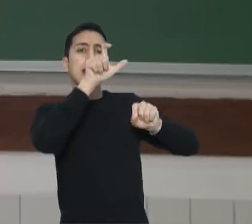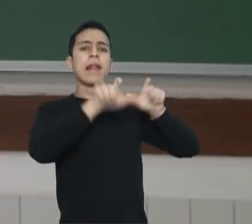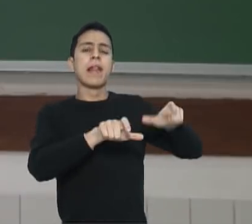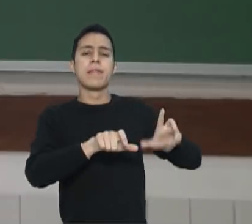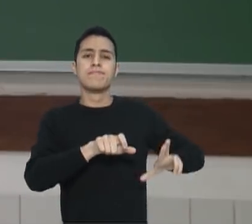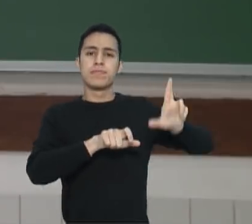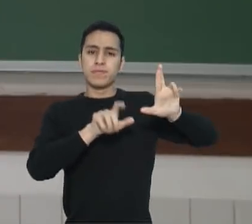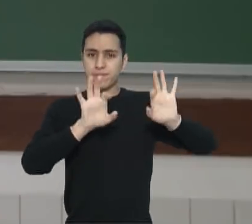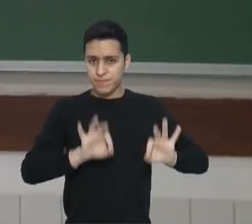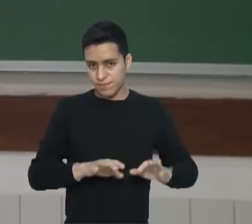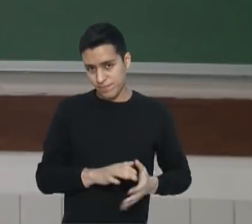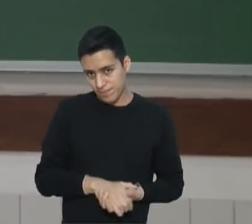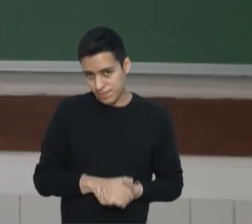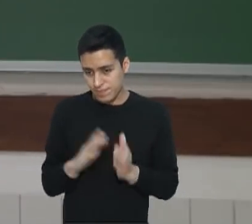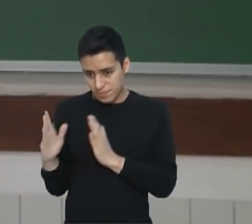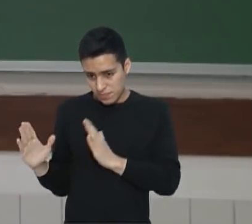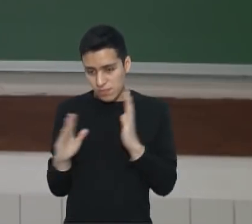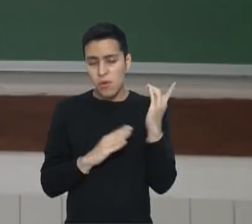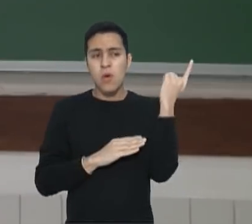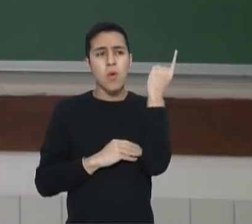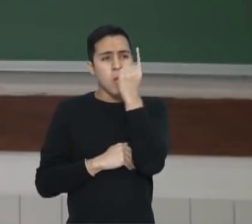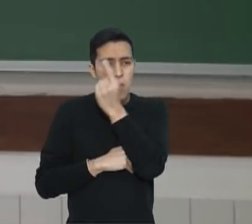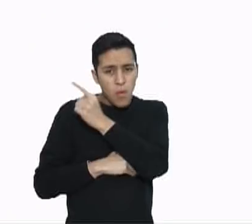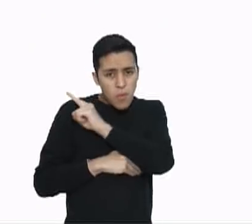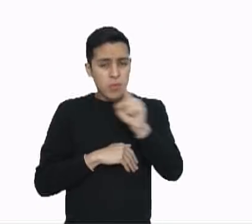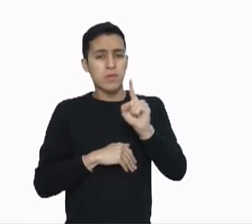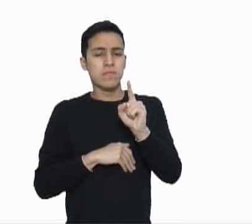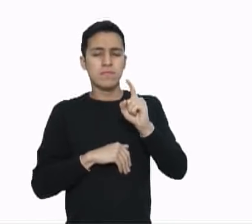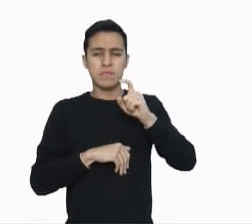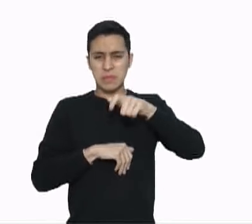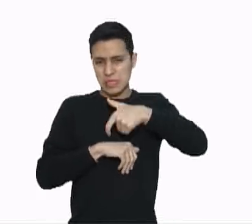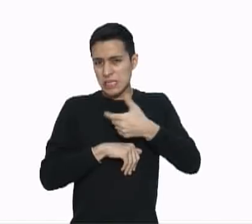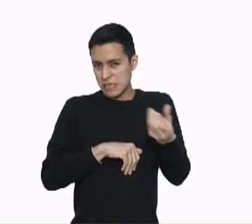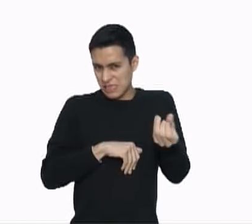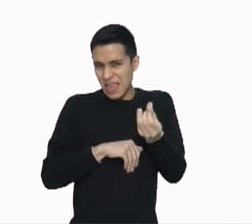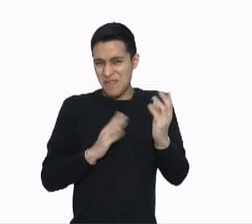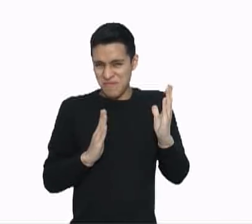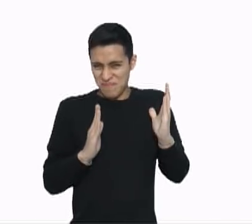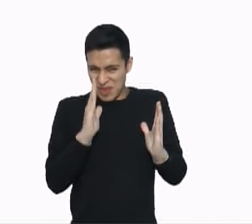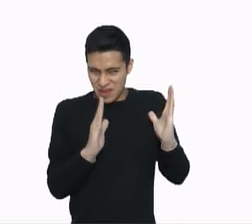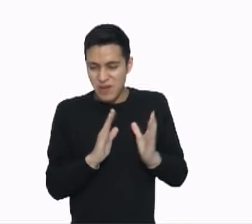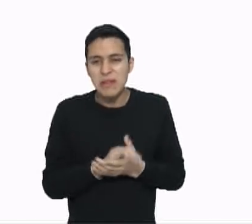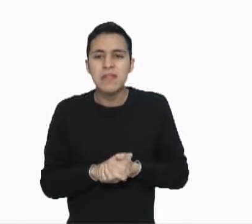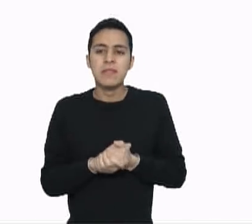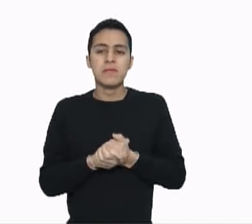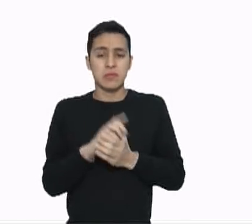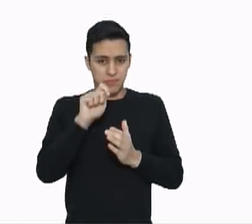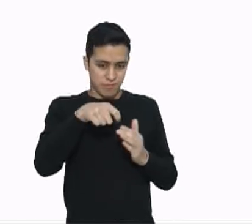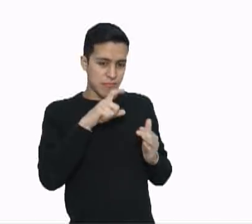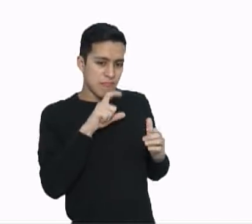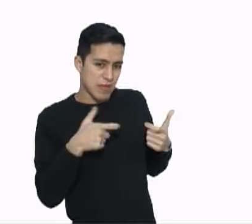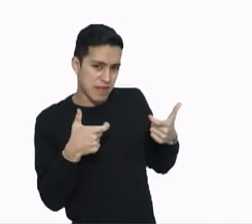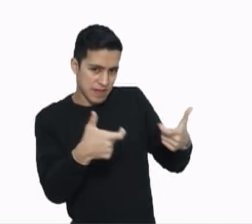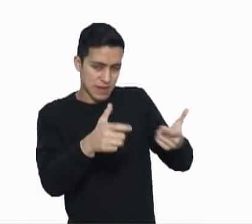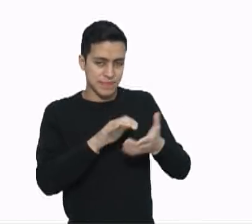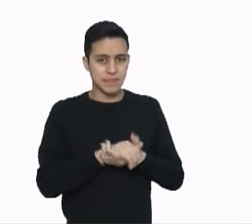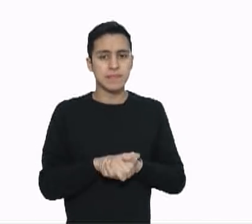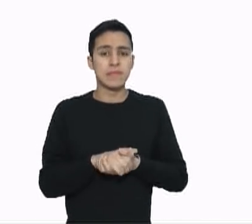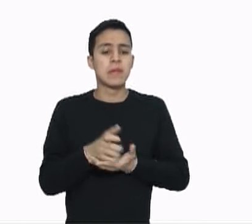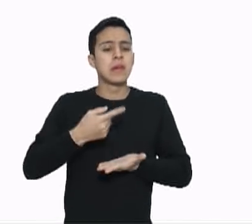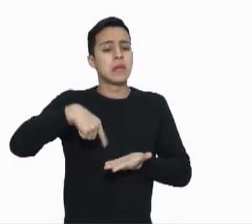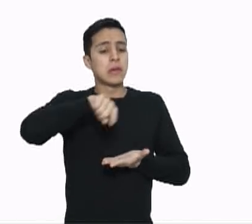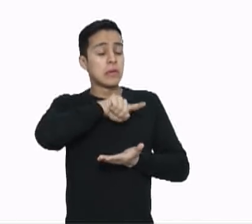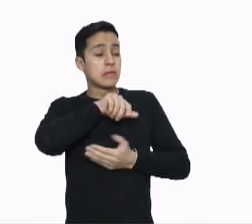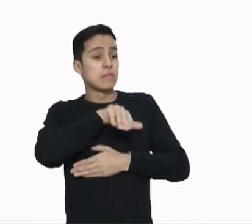Bem, por último, um sexto momento, tratando da Guerra Fria já, o que é mais essencial para